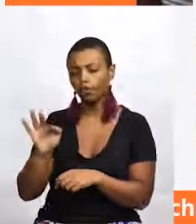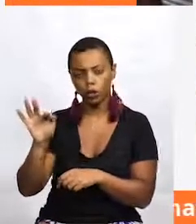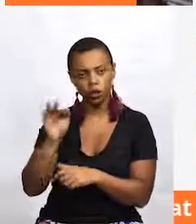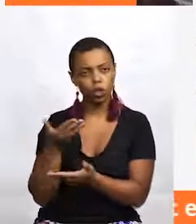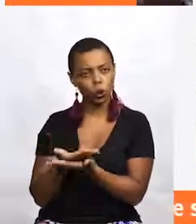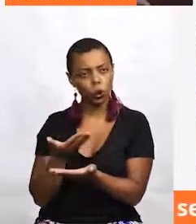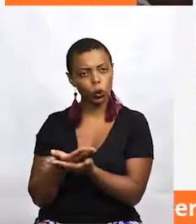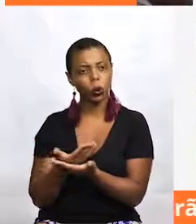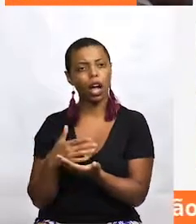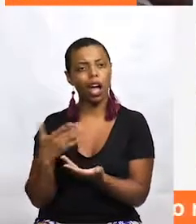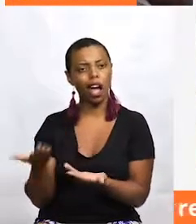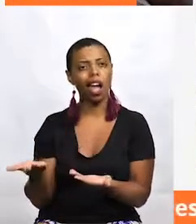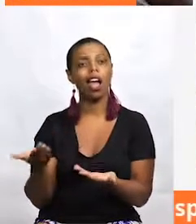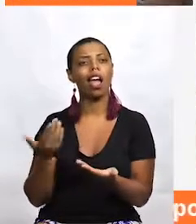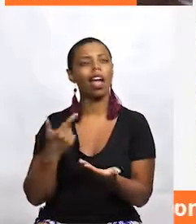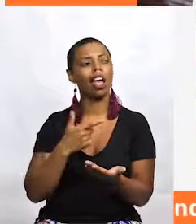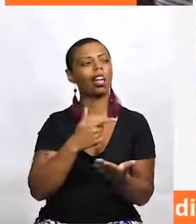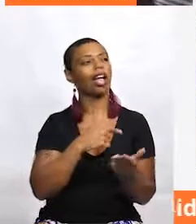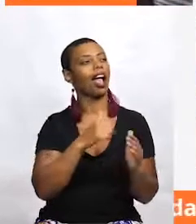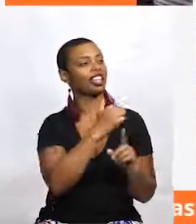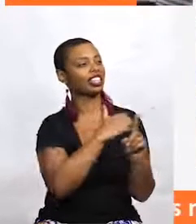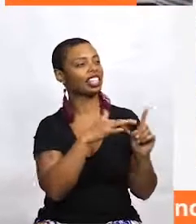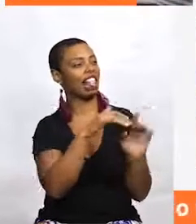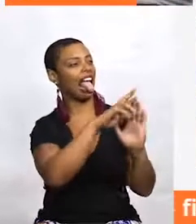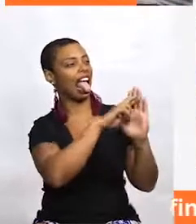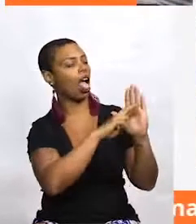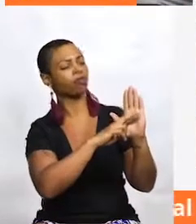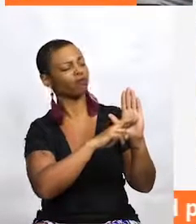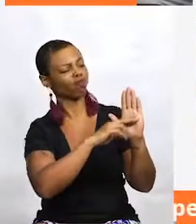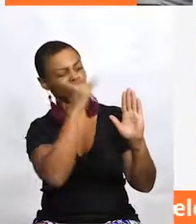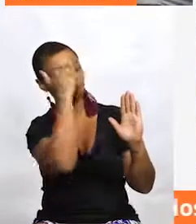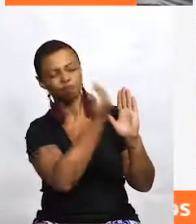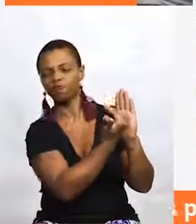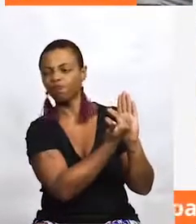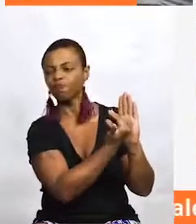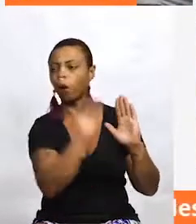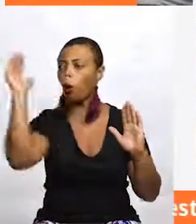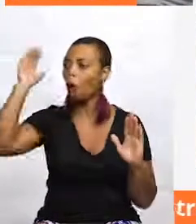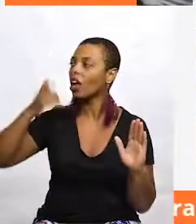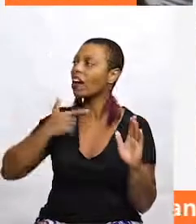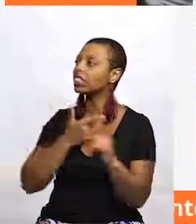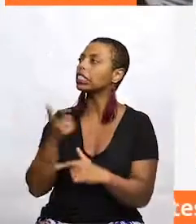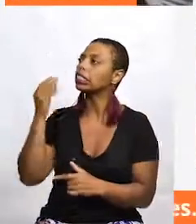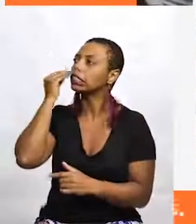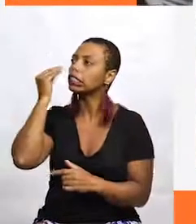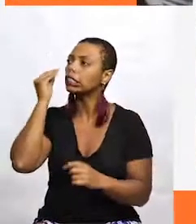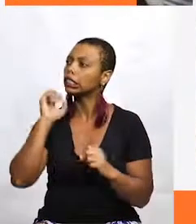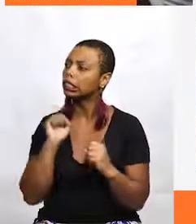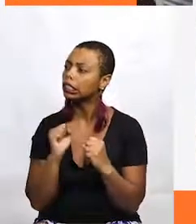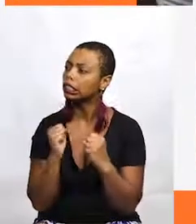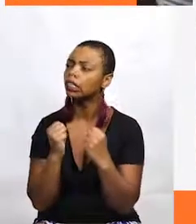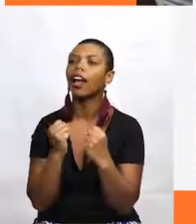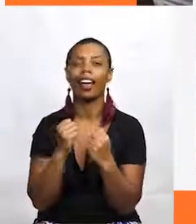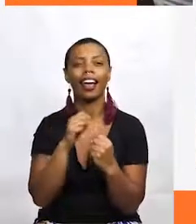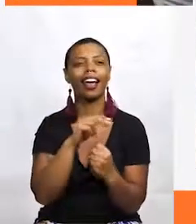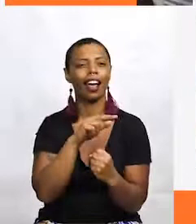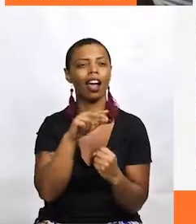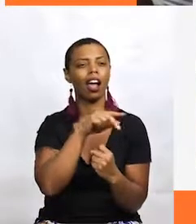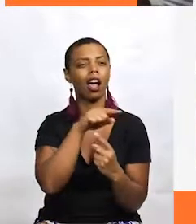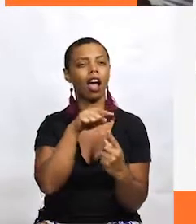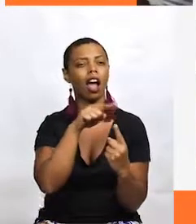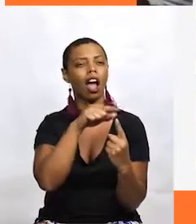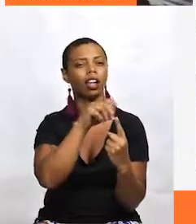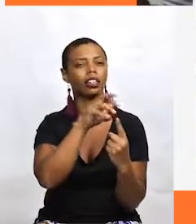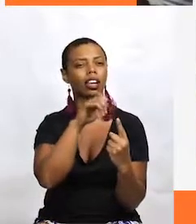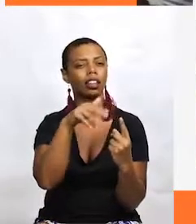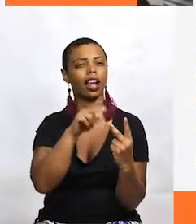tentou sair daquela determinação social que Adriana e Rita falaram tão bem, é essa